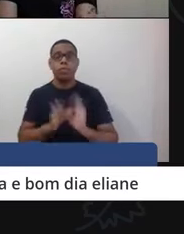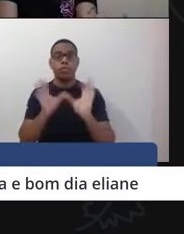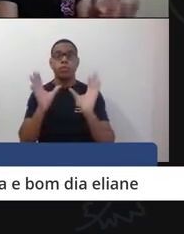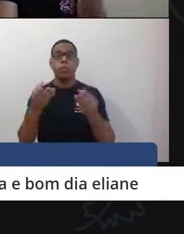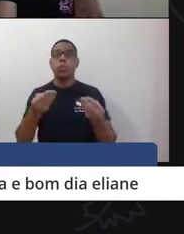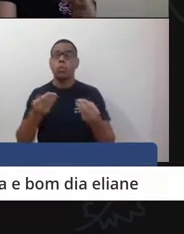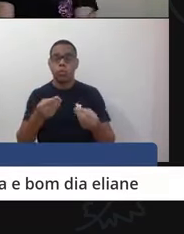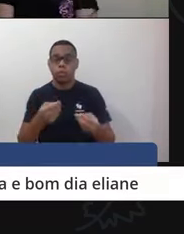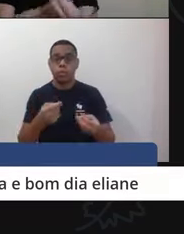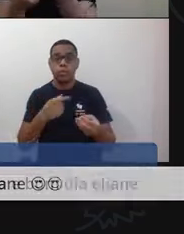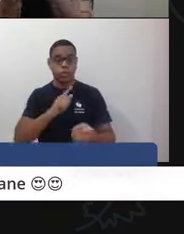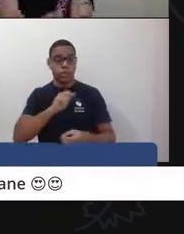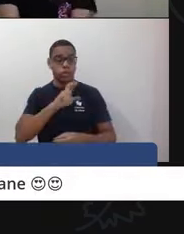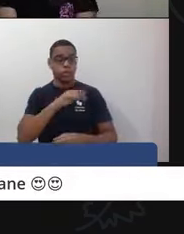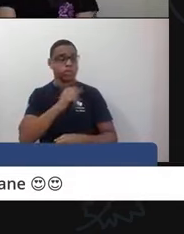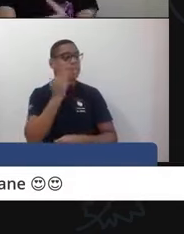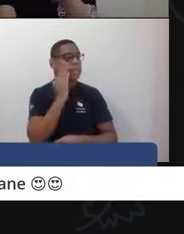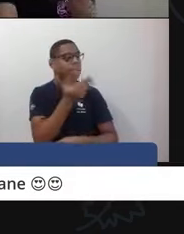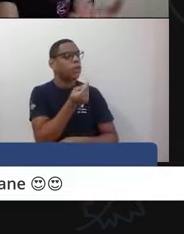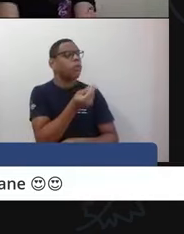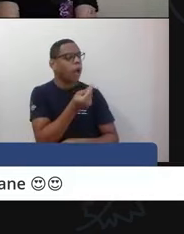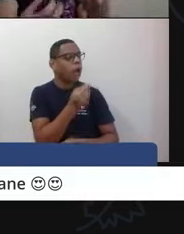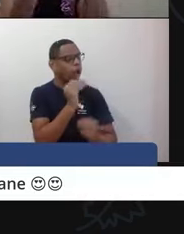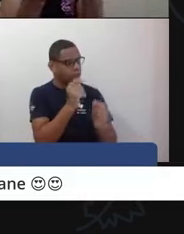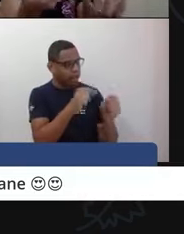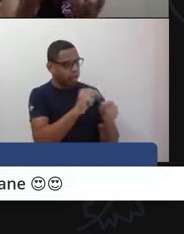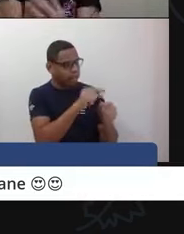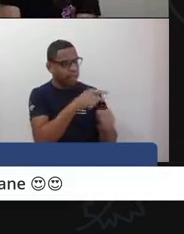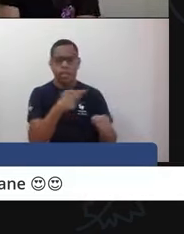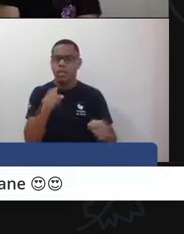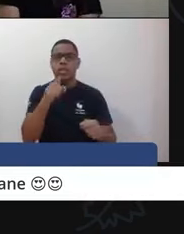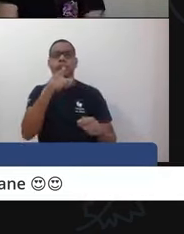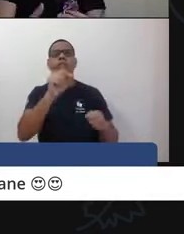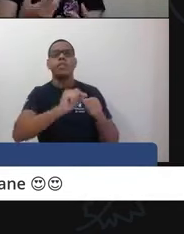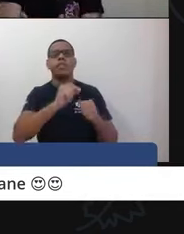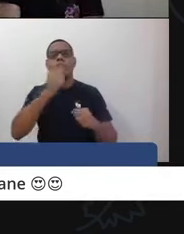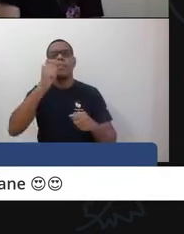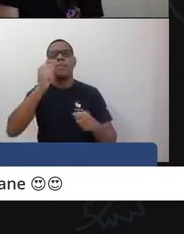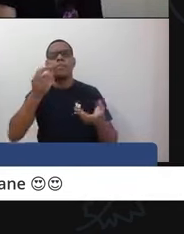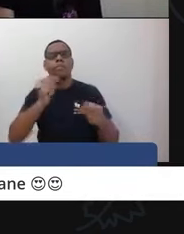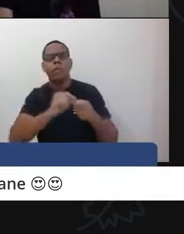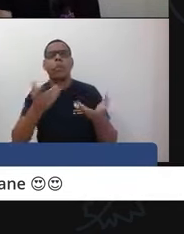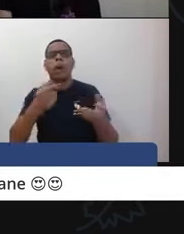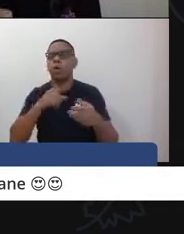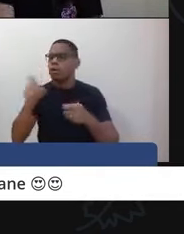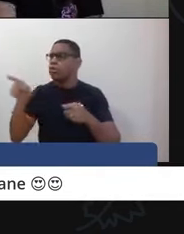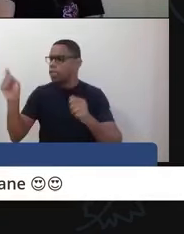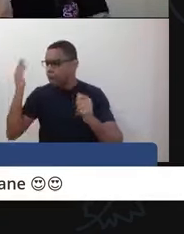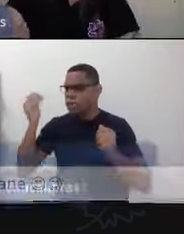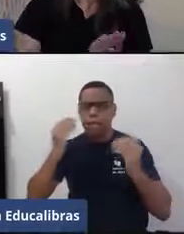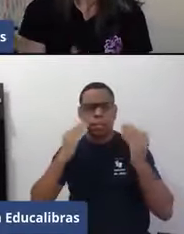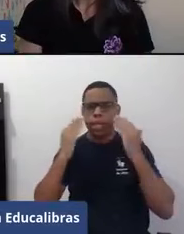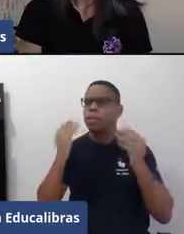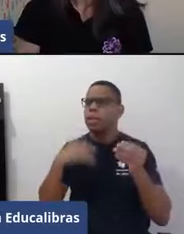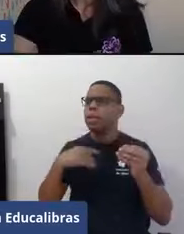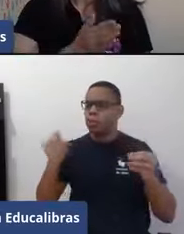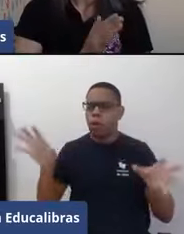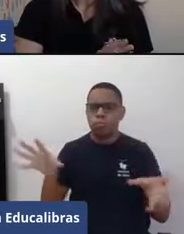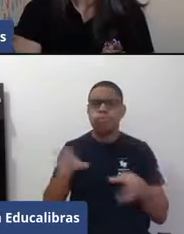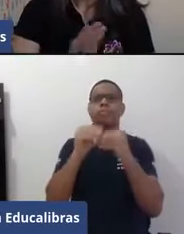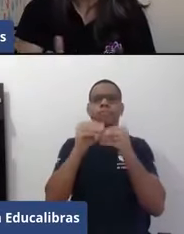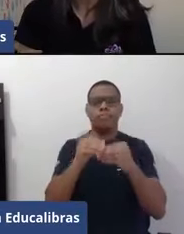que a Gersonita sabe fazer e pode disponibilizar? O que você sabe fazer e disponibiliza? E é dessa maneira que a gente vai mudar. Caso contrário, nós